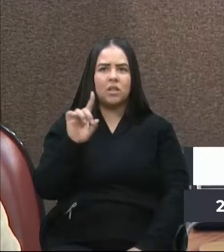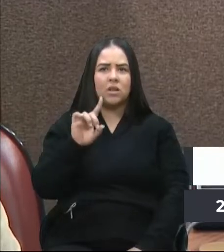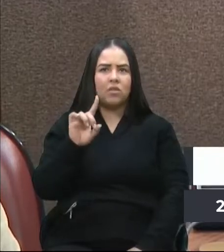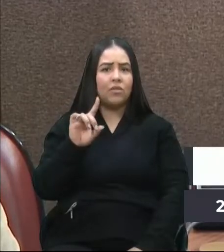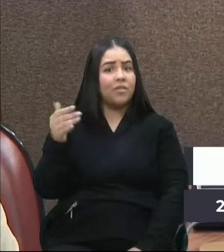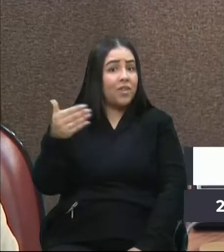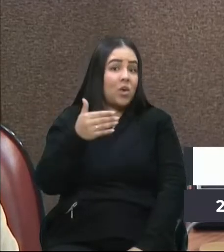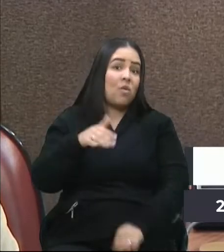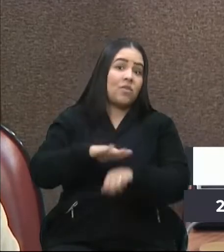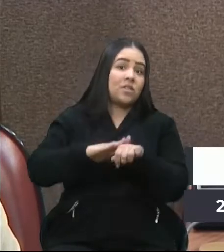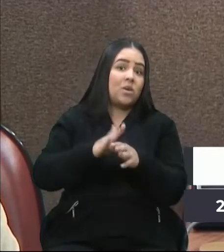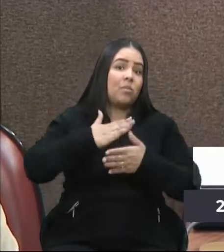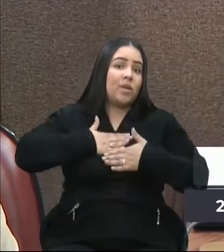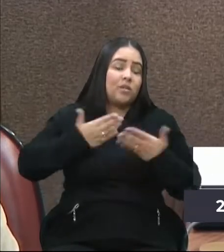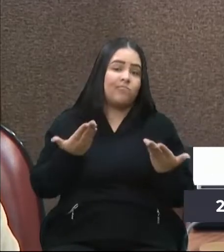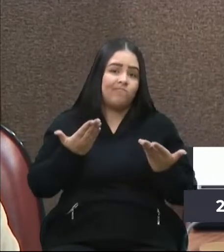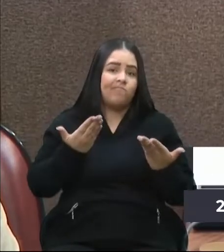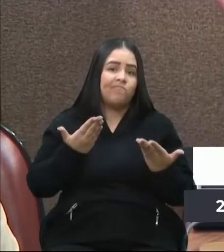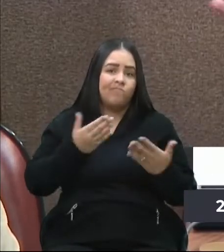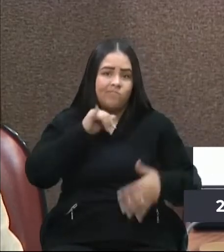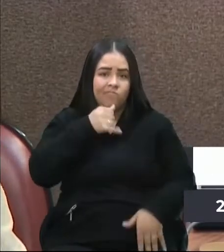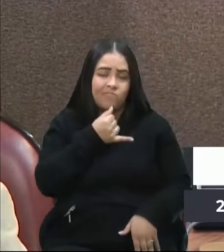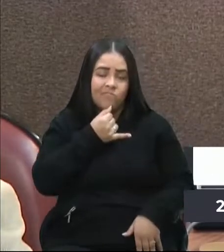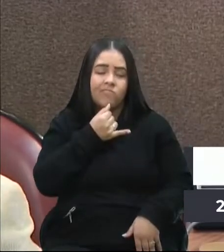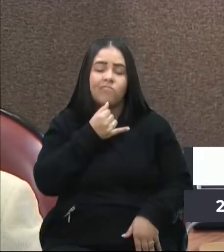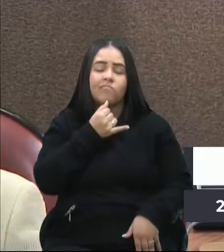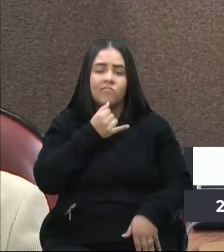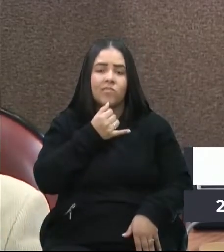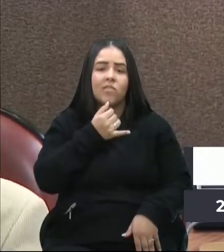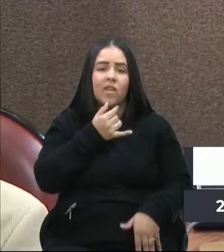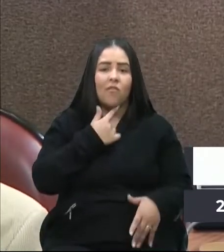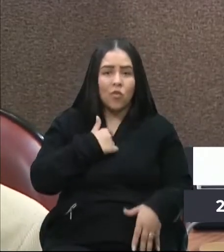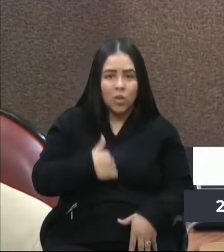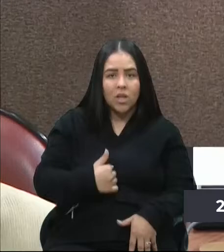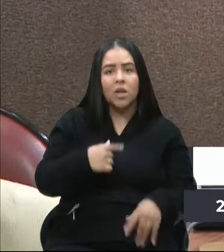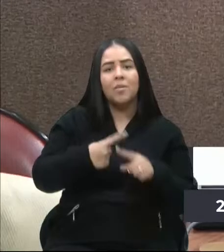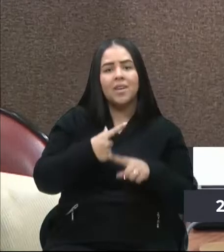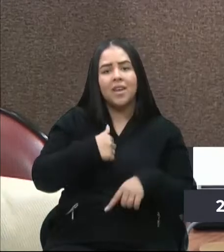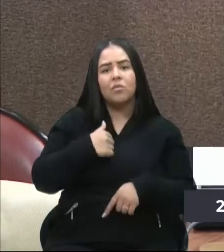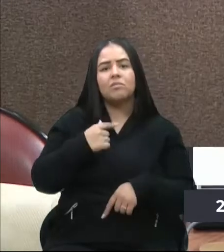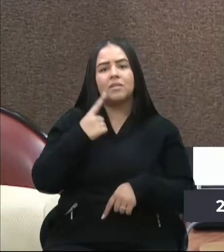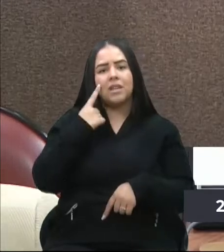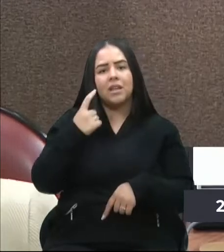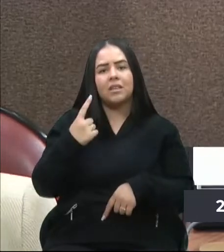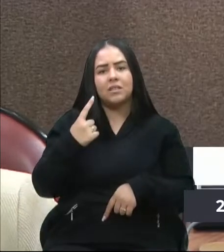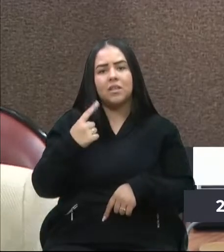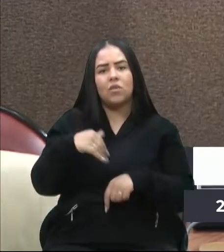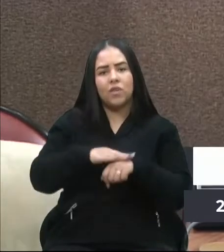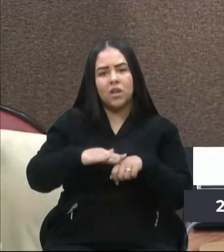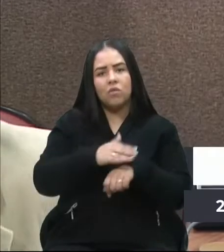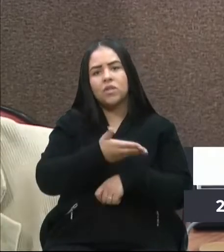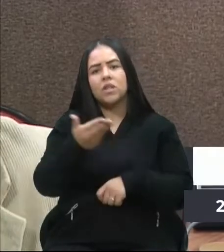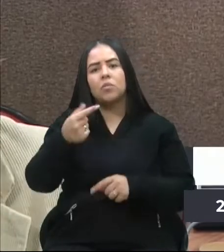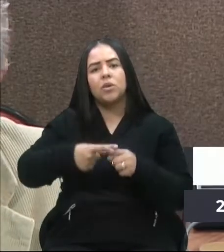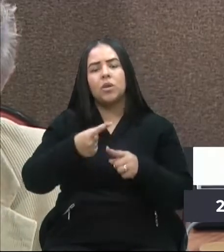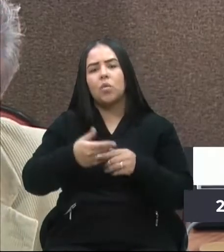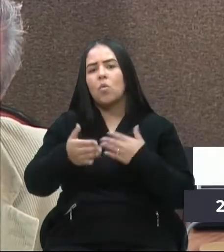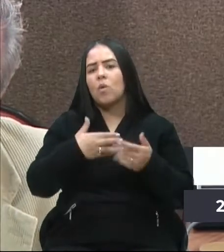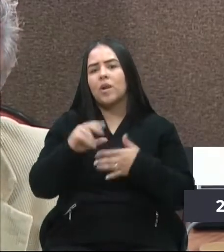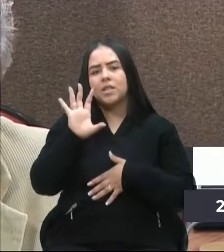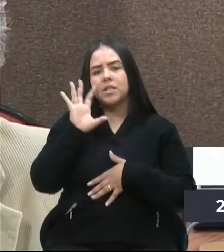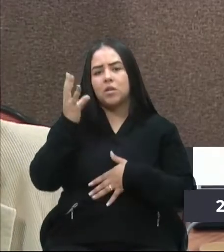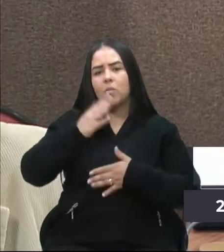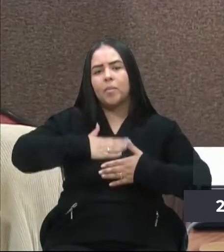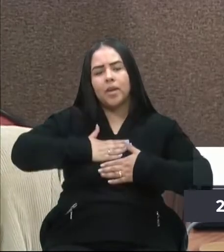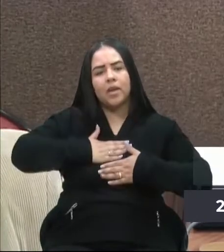né, vereador? Puxa vida! Então, fiquem à vontade, porque eu tenho muito interesse em ouvir vocês, porque qualquer decisão minha é baseada